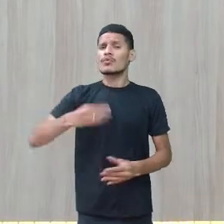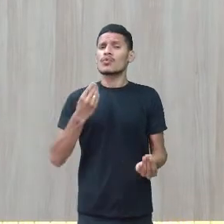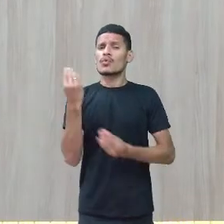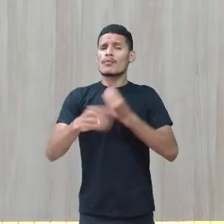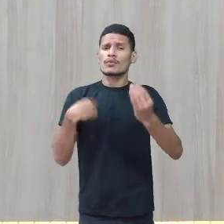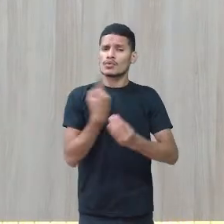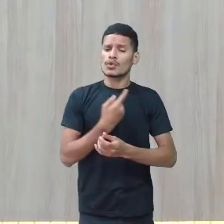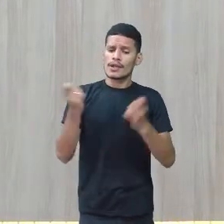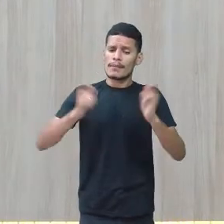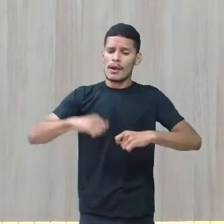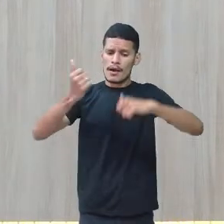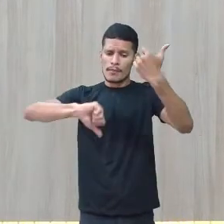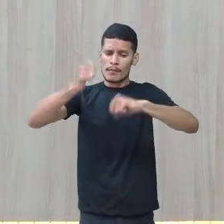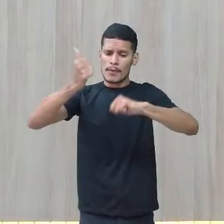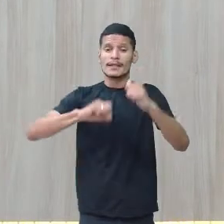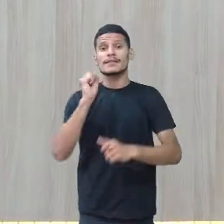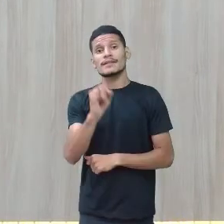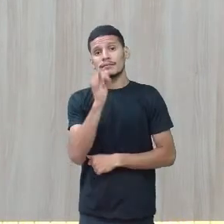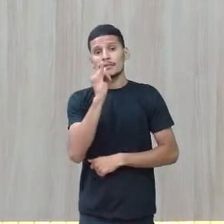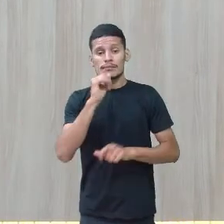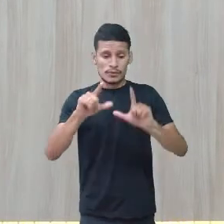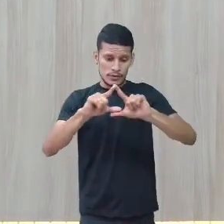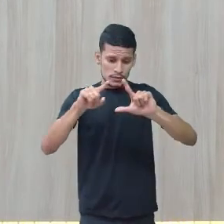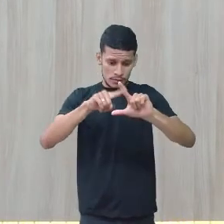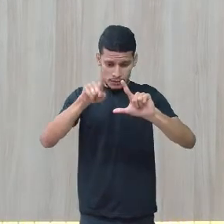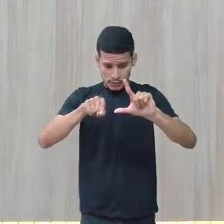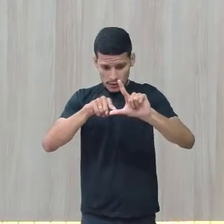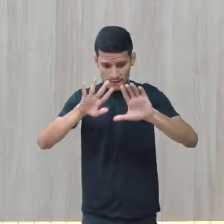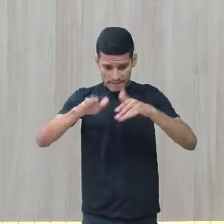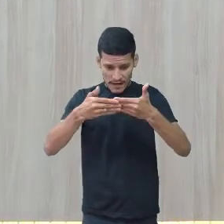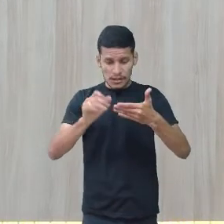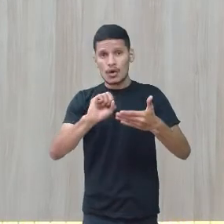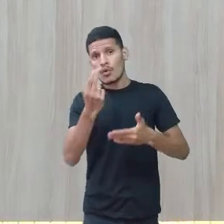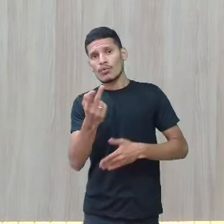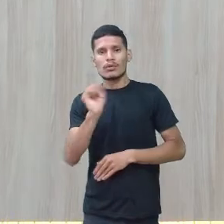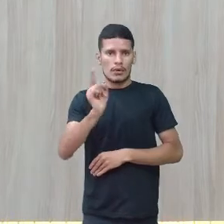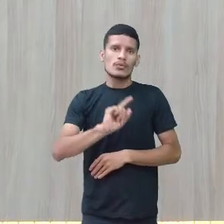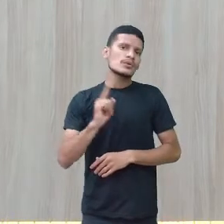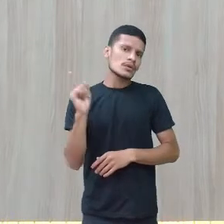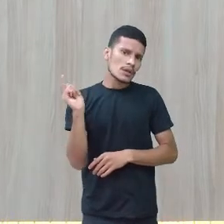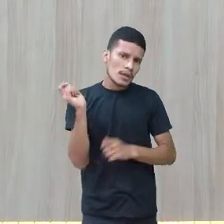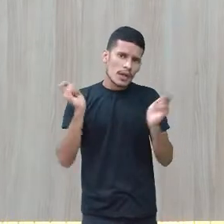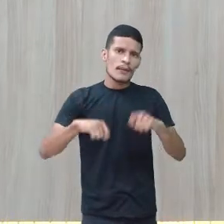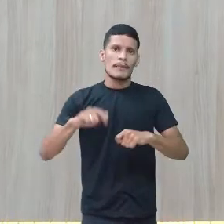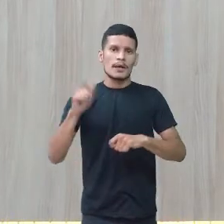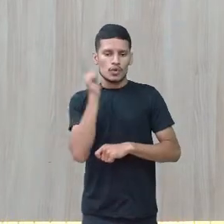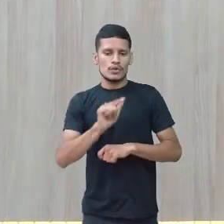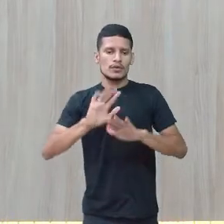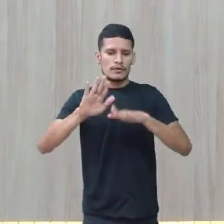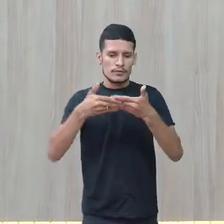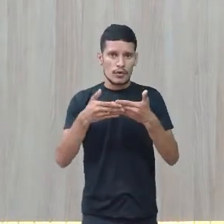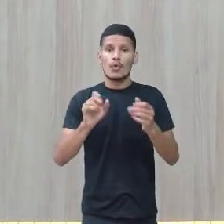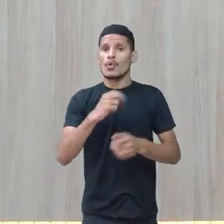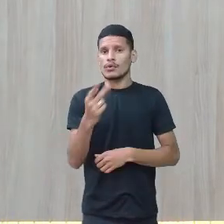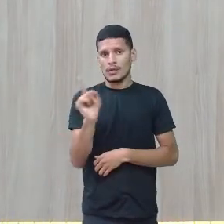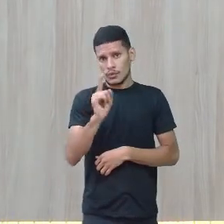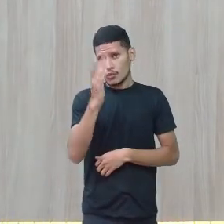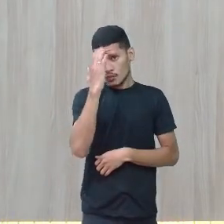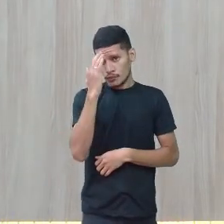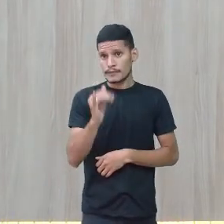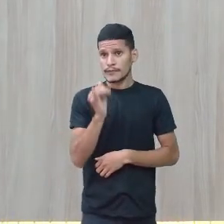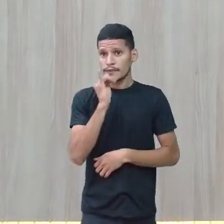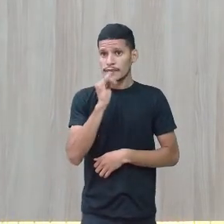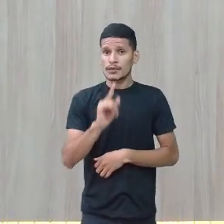pode verificar se esse triângulo fecha ou não, se a gente consegue ou não formar esse triângulo, né? Então aí, ó, no exemplo 1,